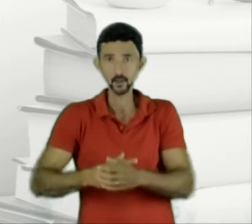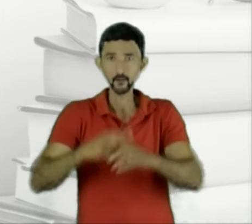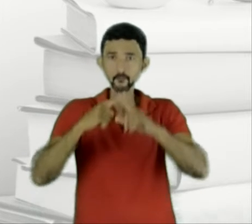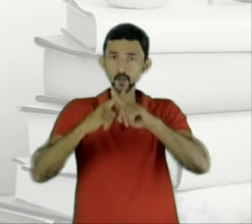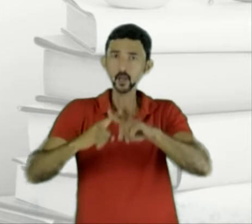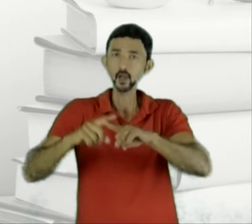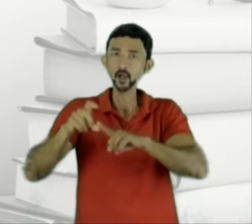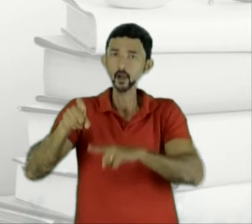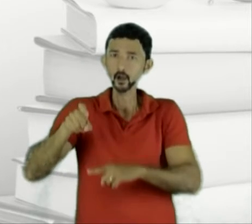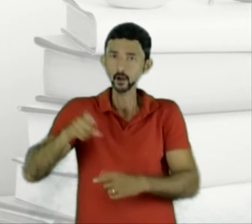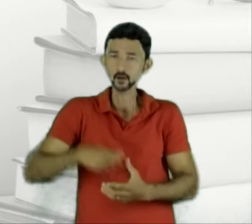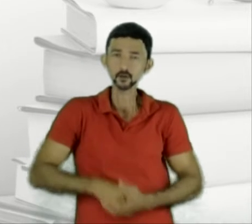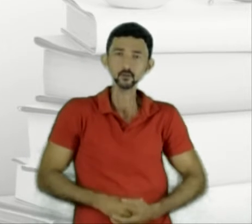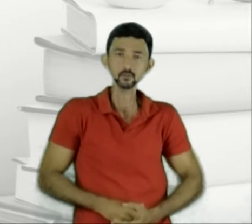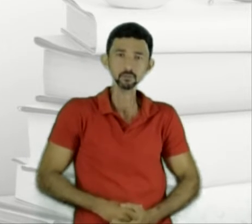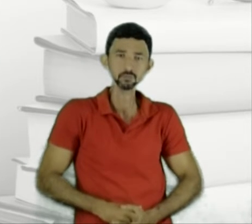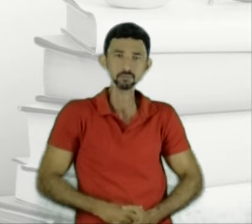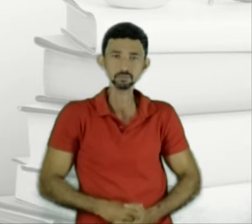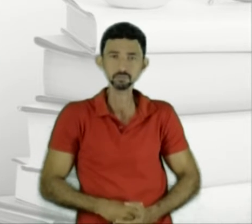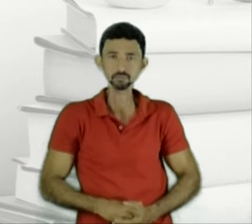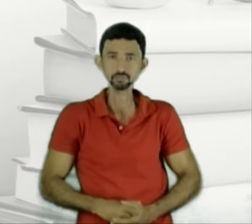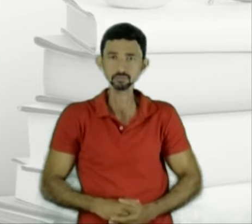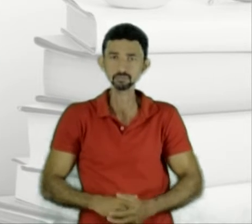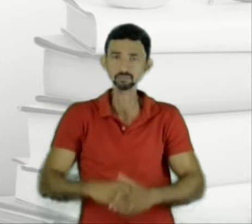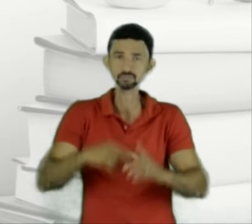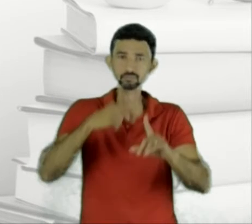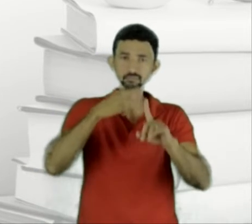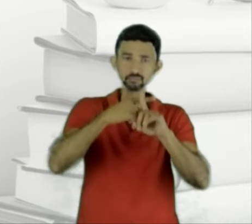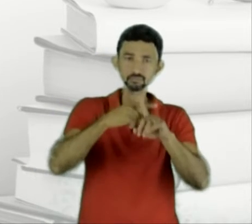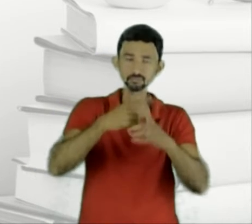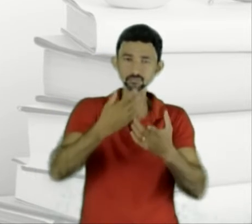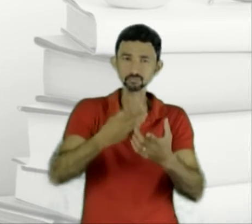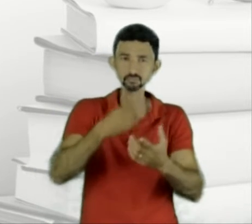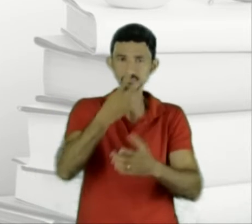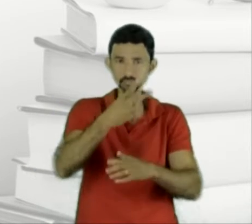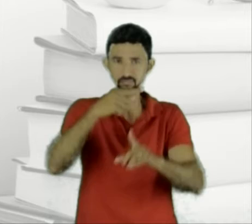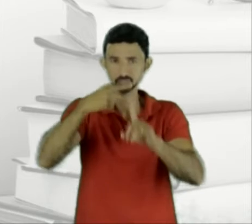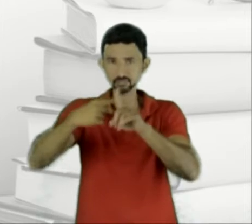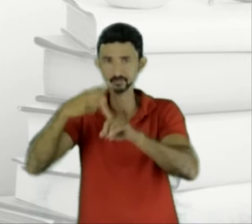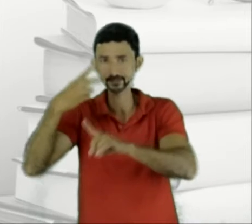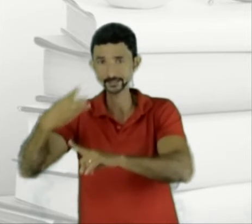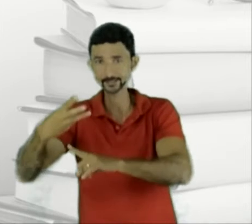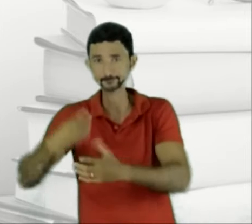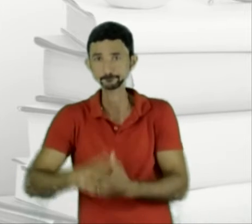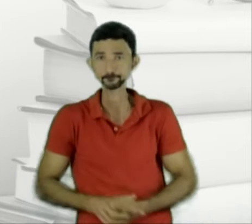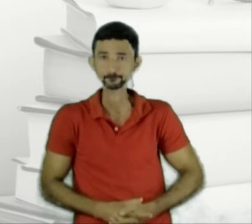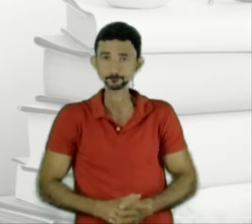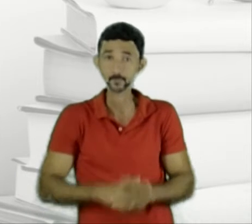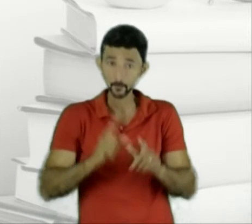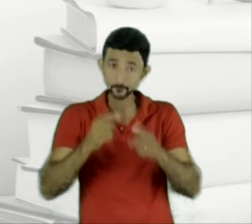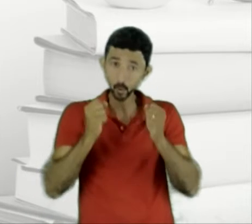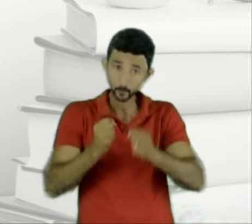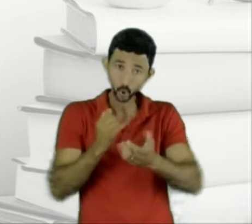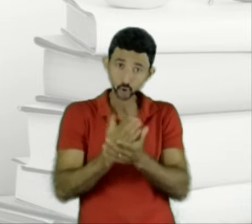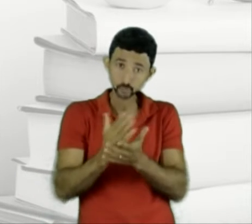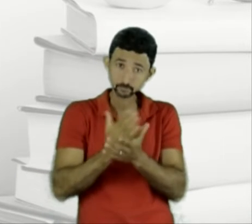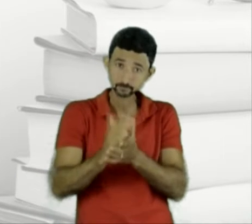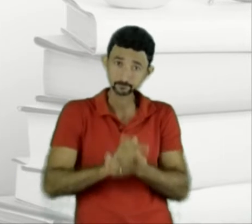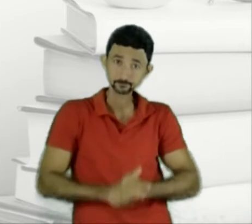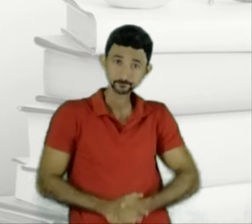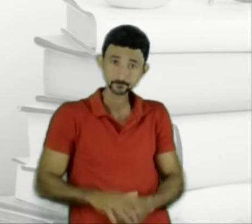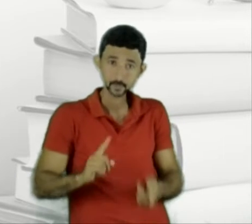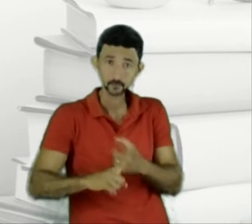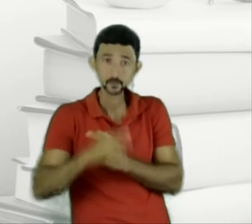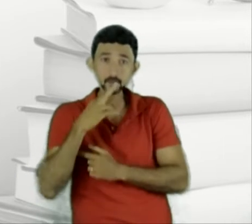x. Mas eu posso somar 2 com 3, certo? Nesse caso aí, sem distinção, eu posso somar. E